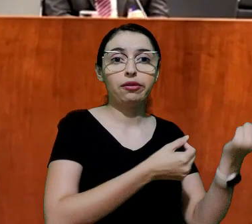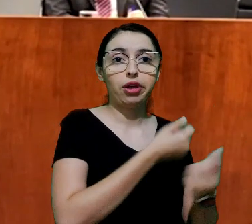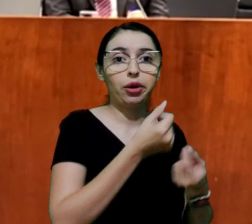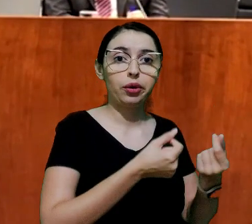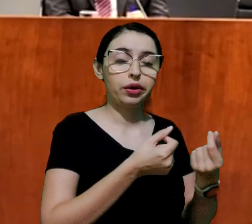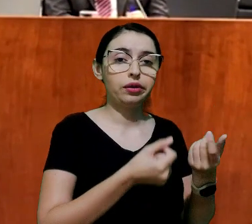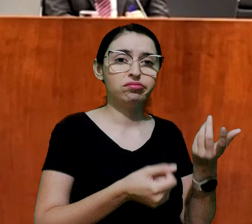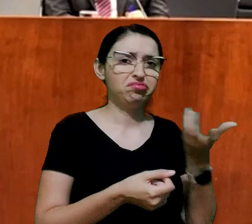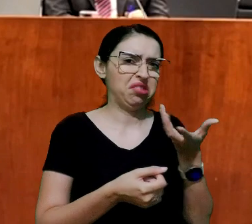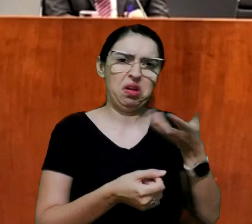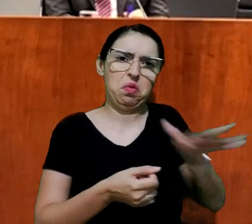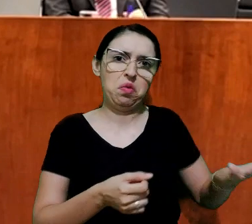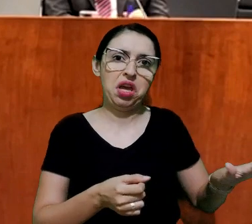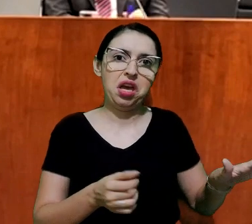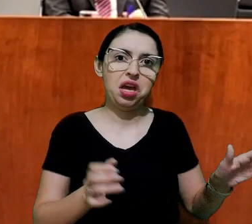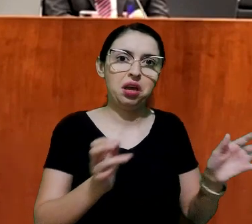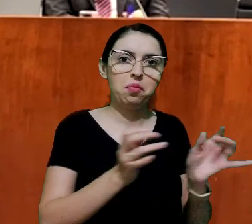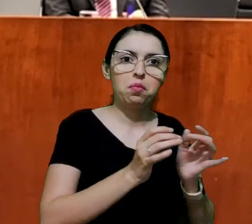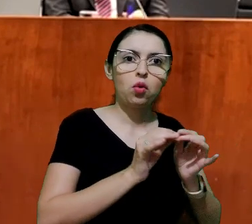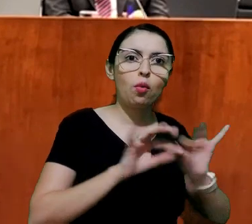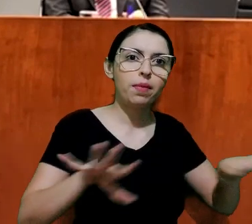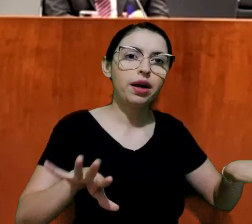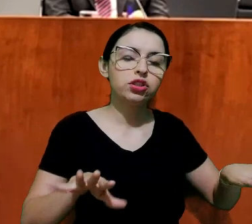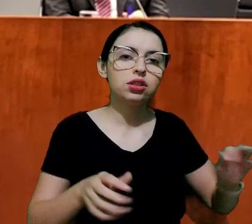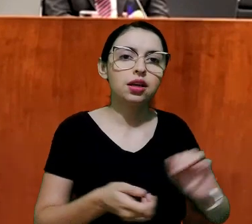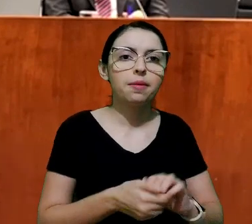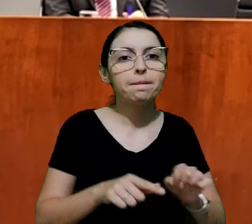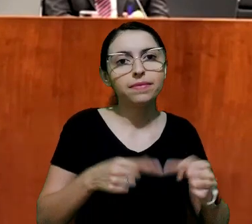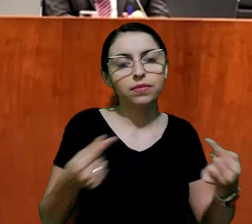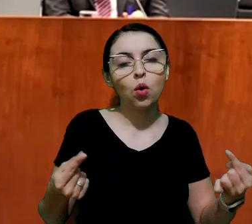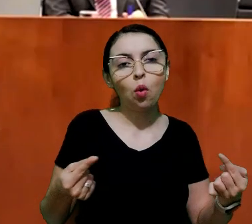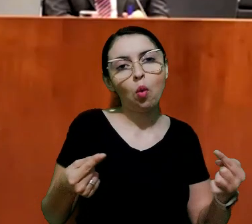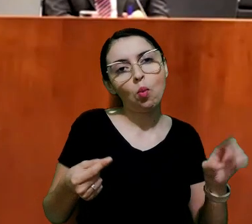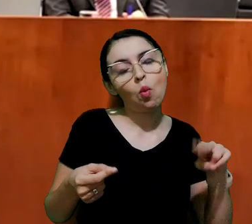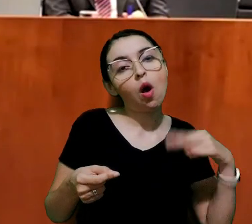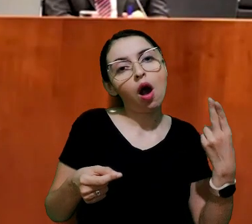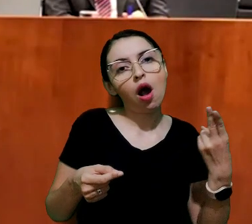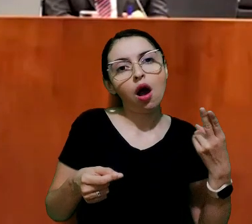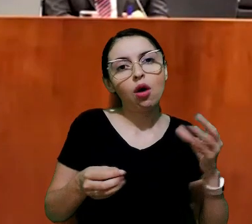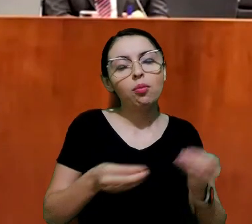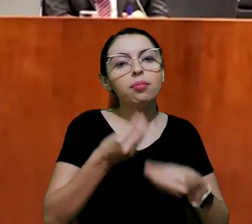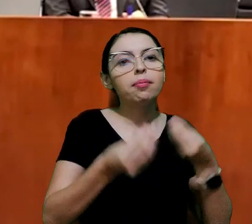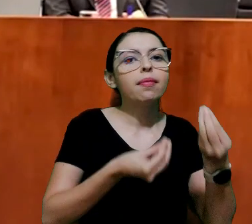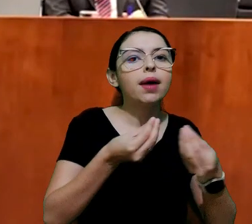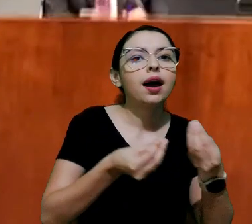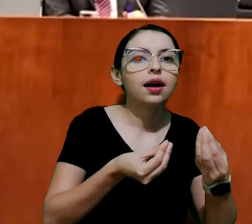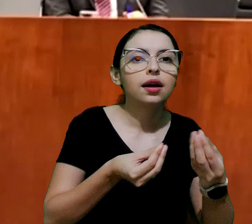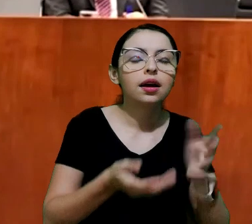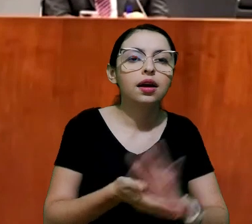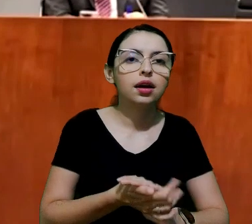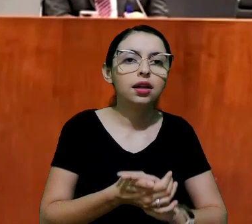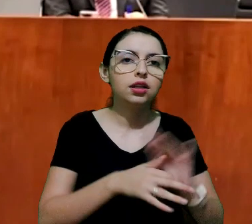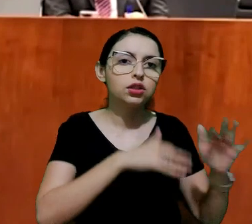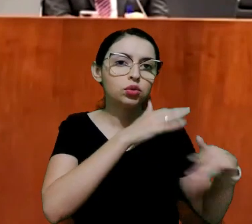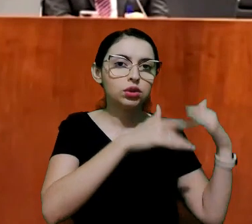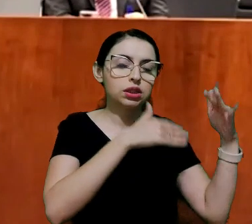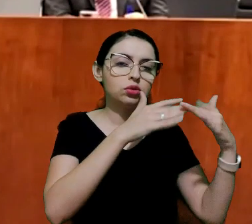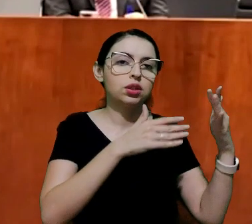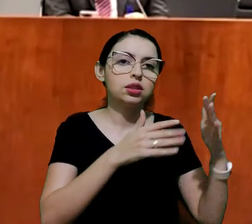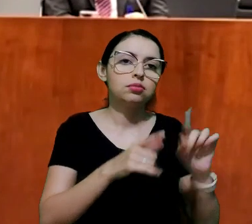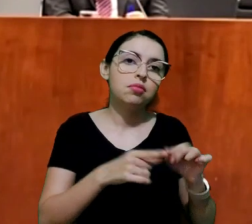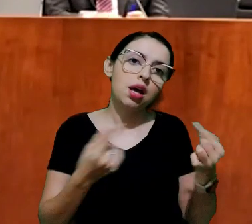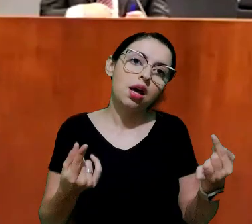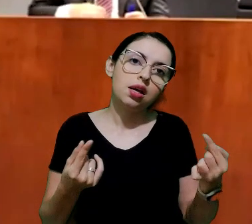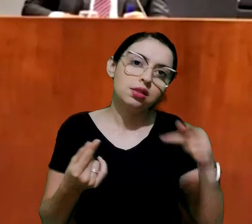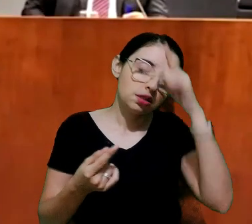quer, ou então mexer com sucessão. Essas são as duas causas. Só que essas pessoas, com esses traços, vamos